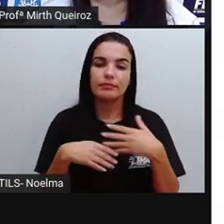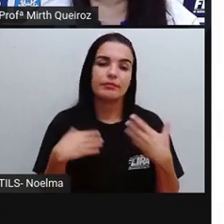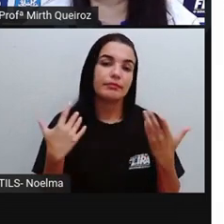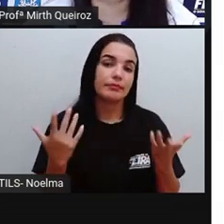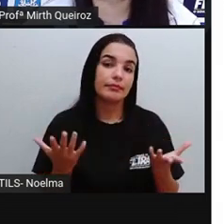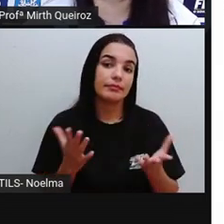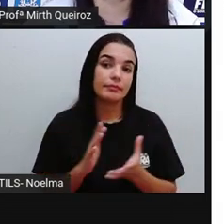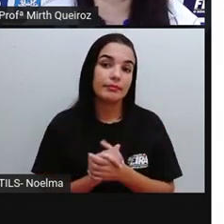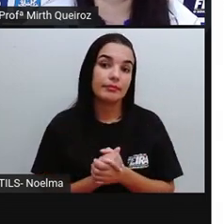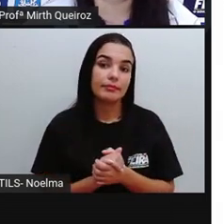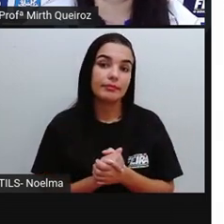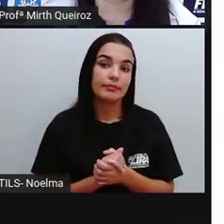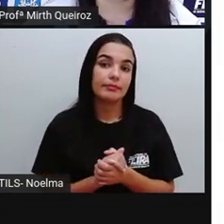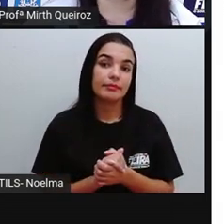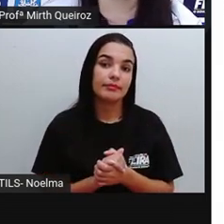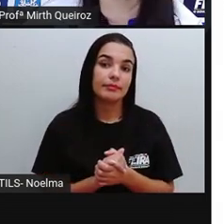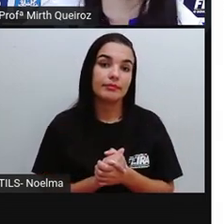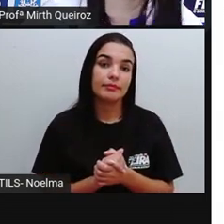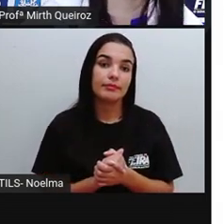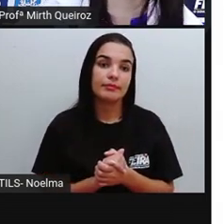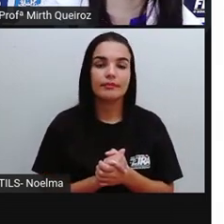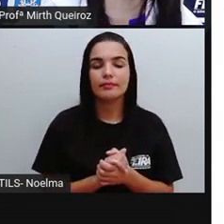nessa paisagem aí?